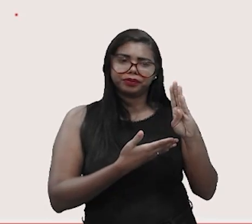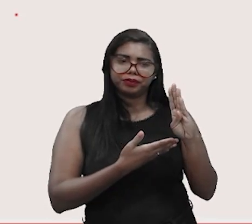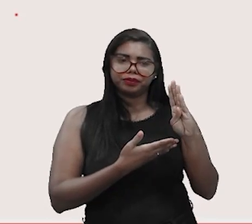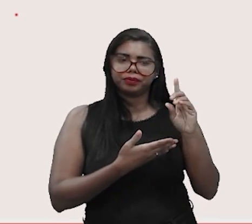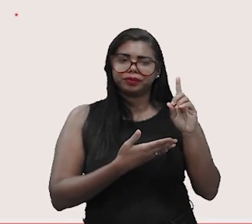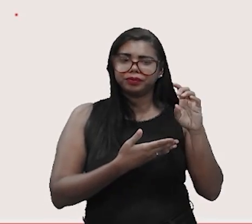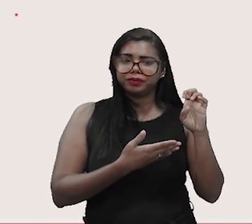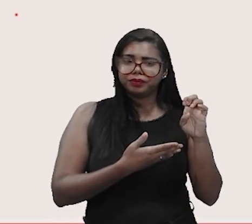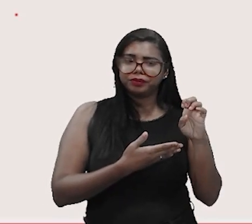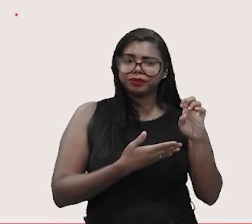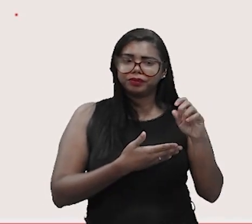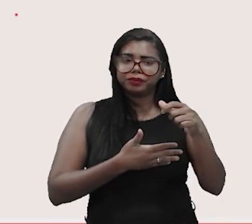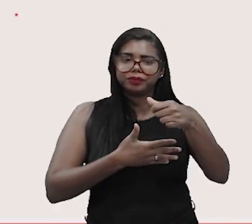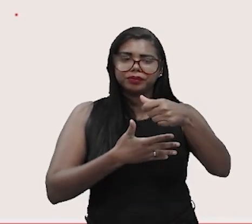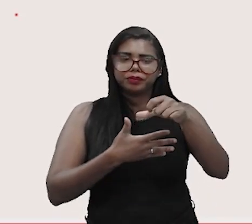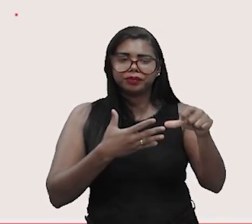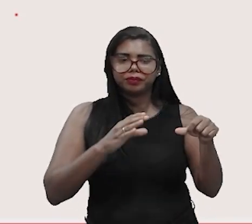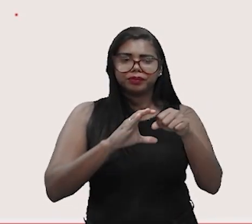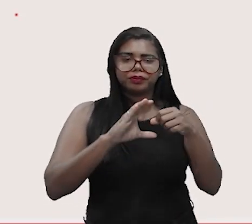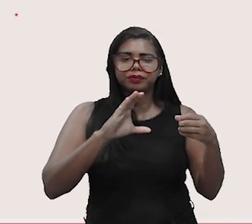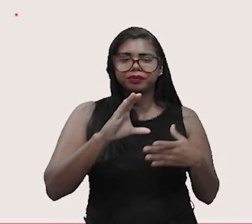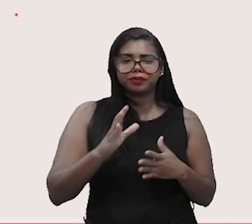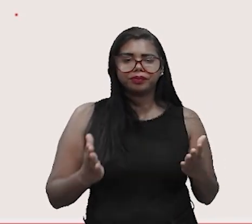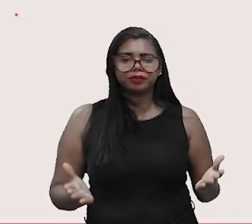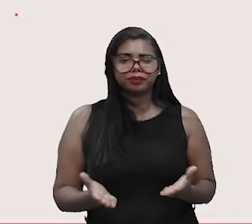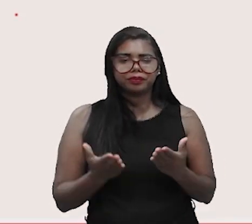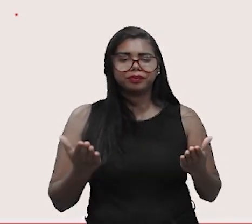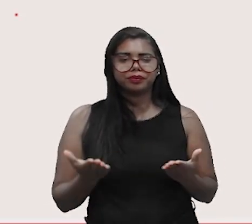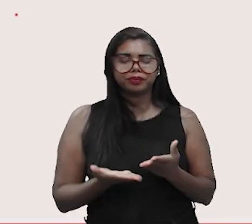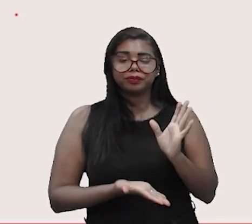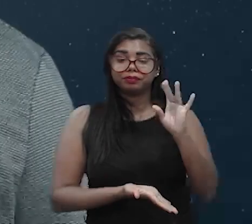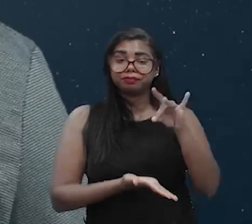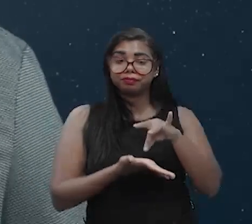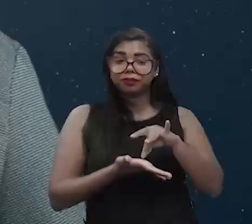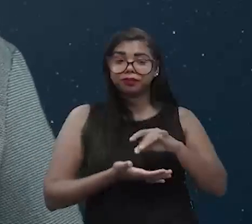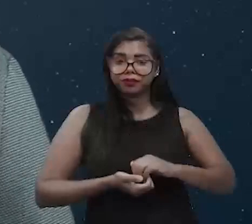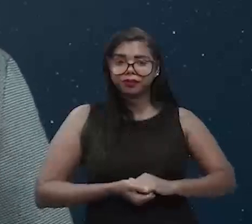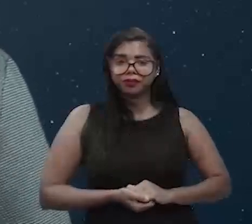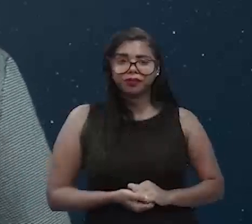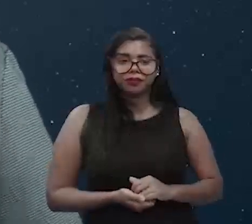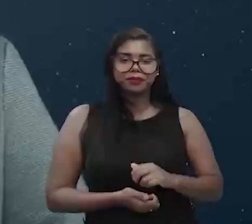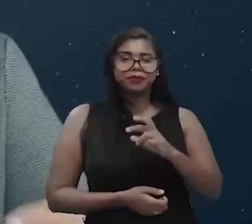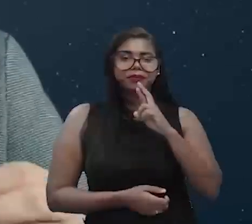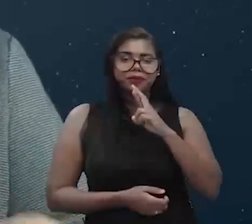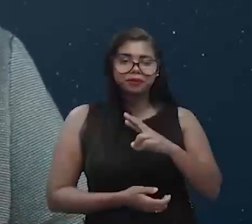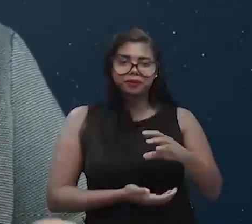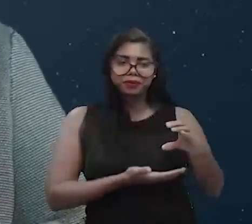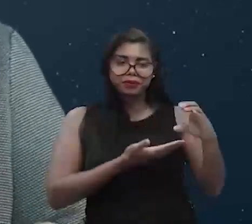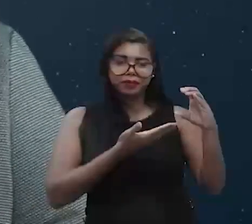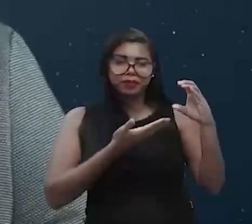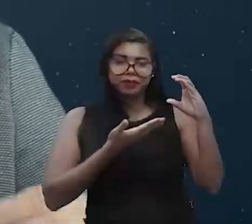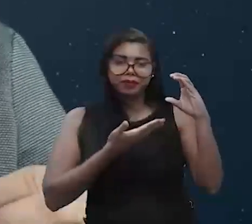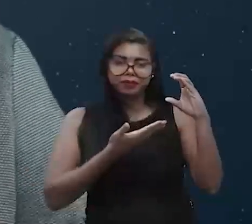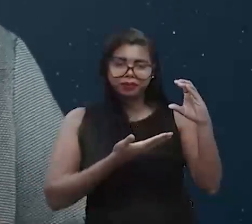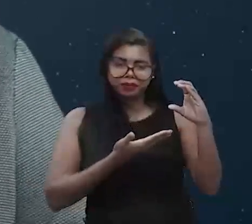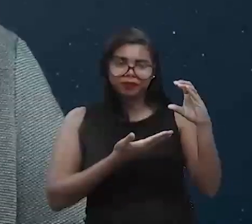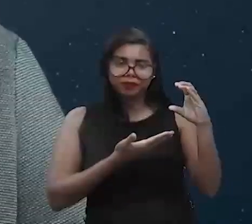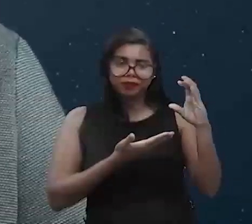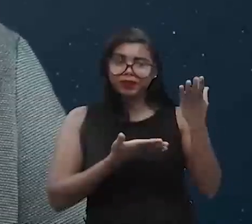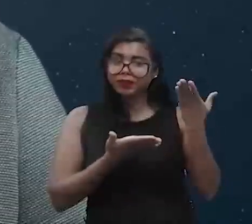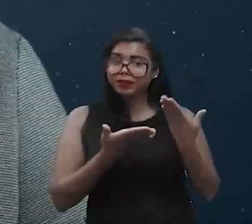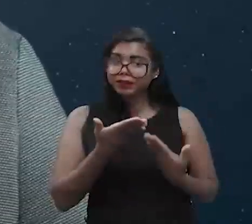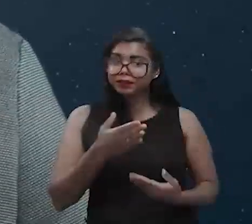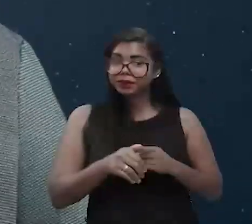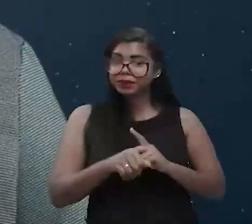nenhuma característica da função emotiva ou expressiva. Então a resposta, letra C, sem perder